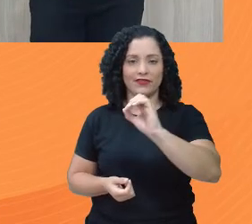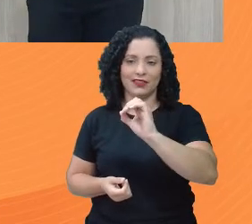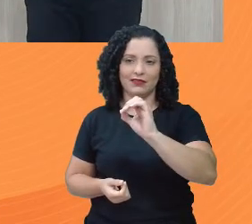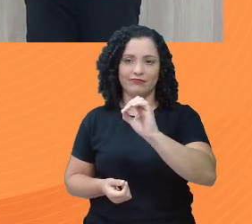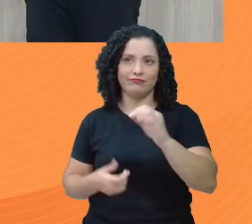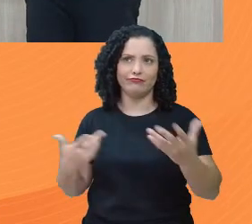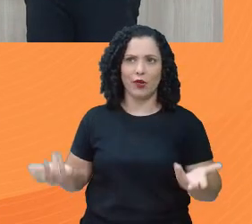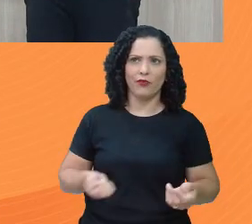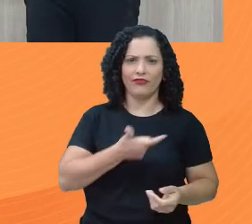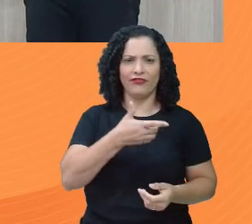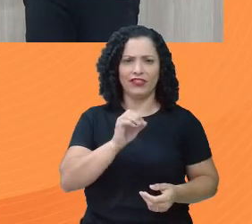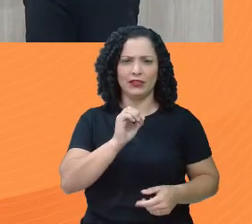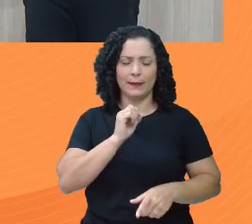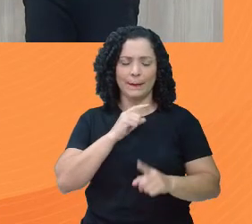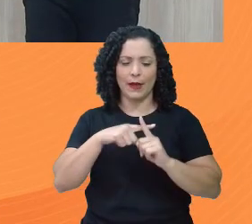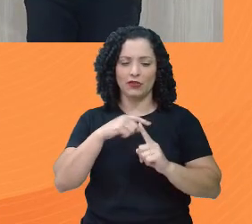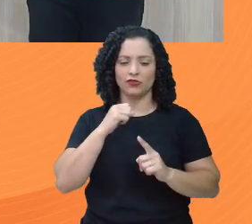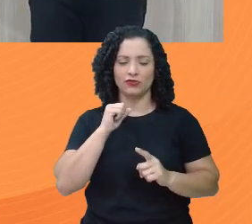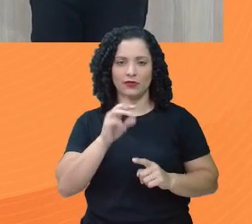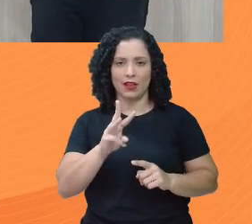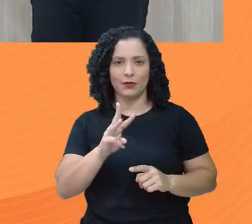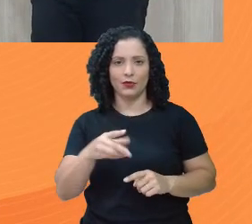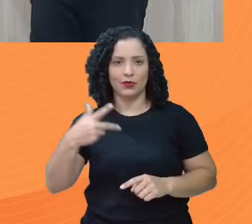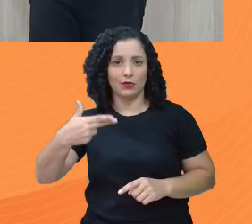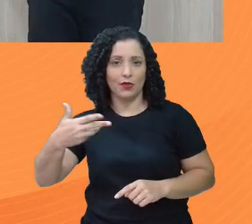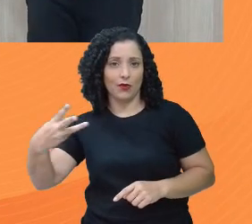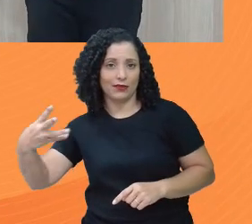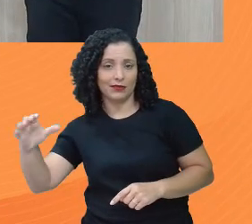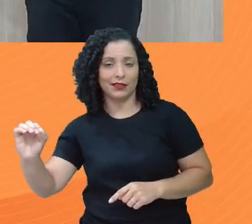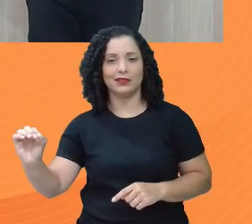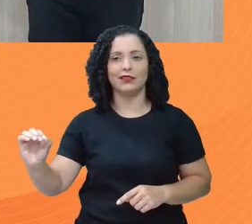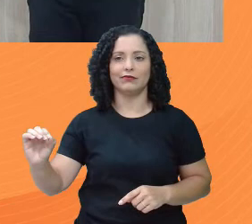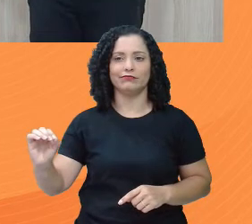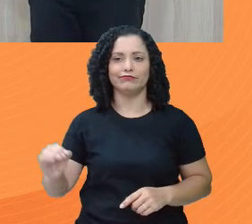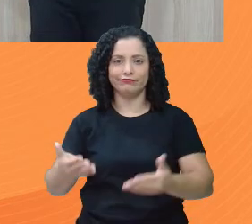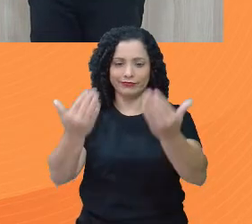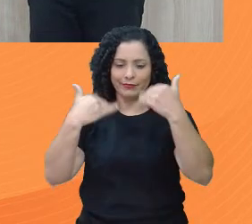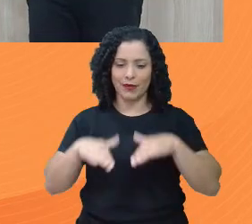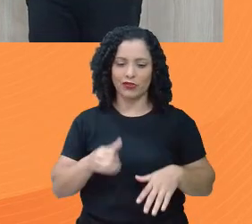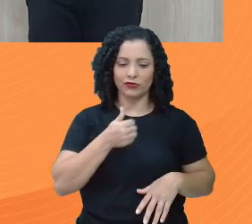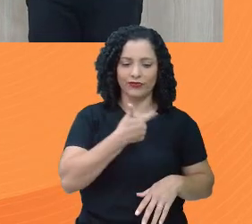mais w igual a 30. E na equação de baixo, eu tenho 20 menos